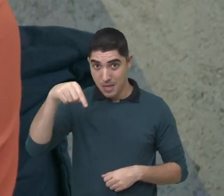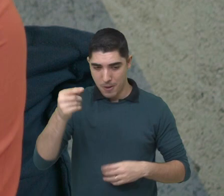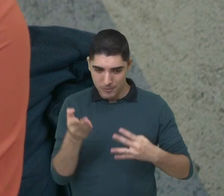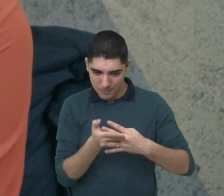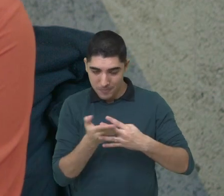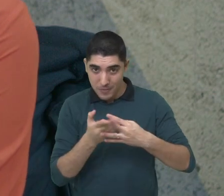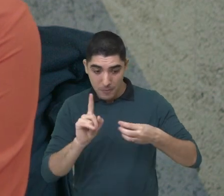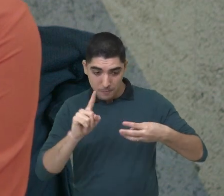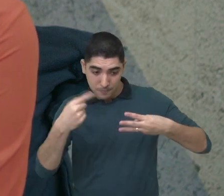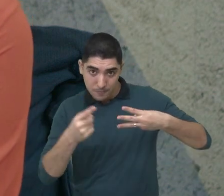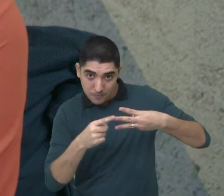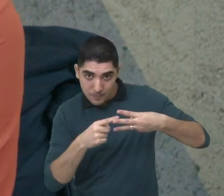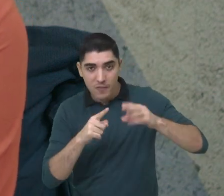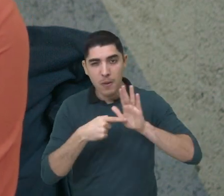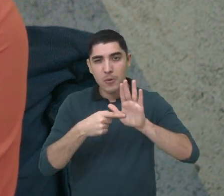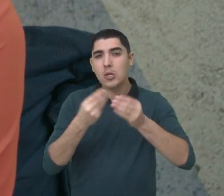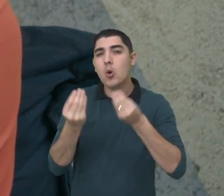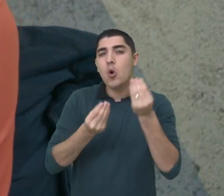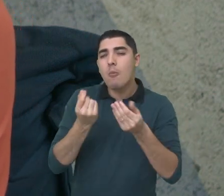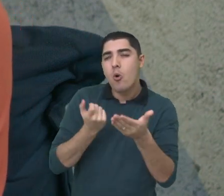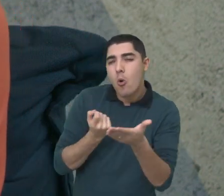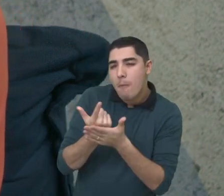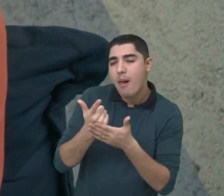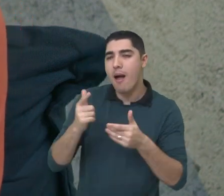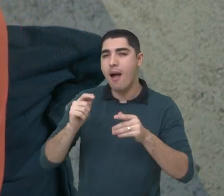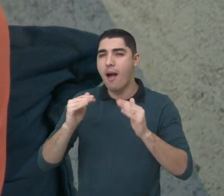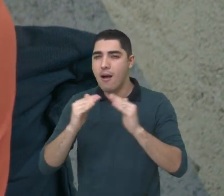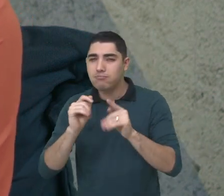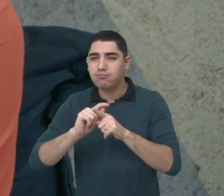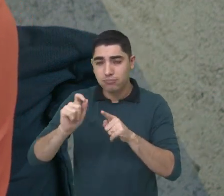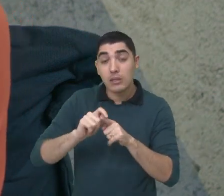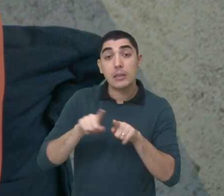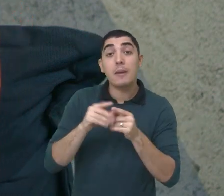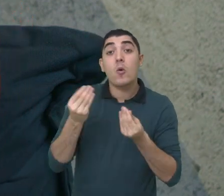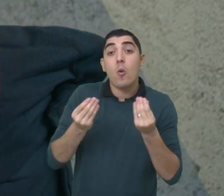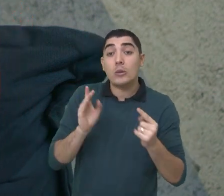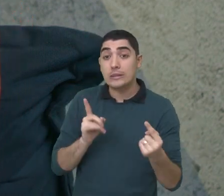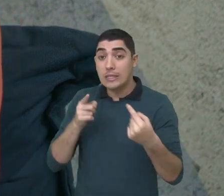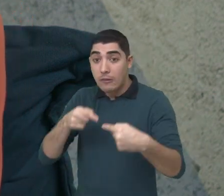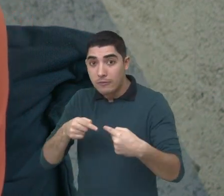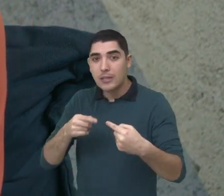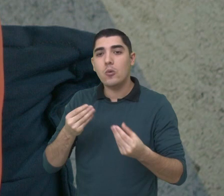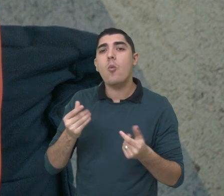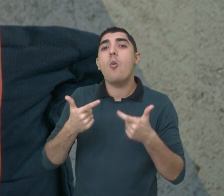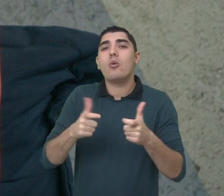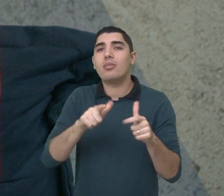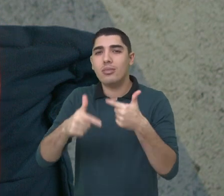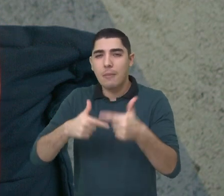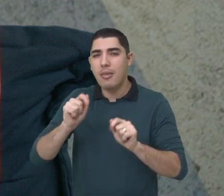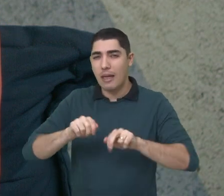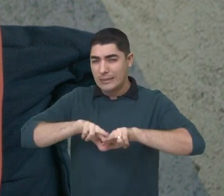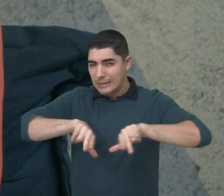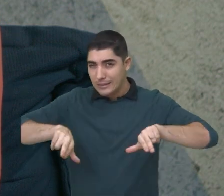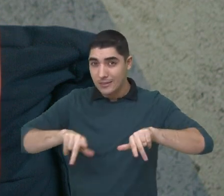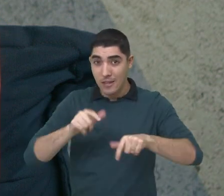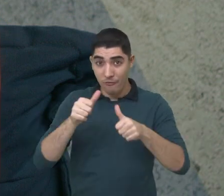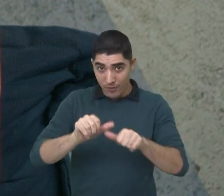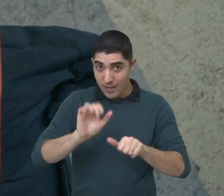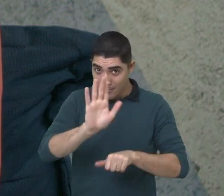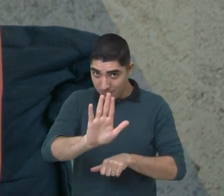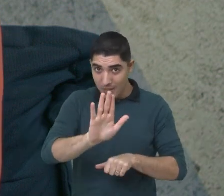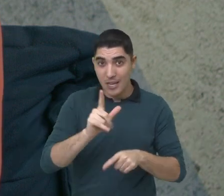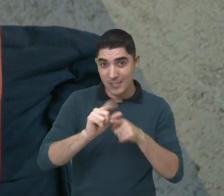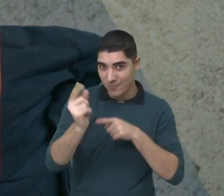te levar pelos caminhos das compras e aluguéis de imóveis, a sua área de atuação, os desafios na carreira e muito